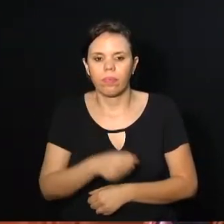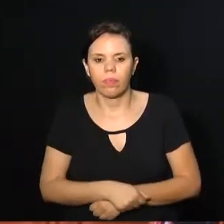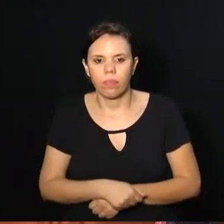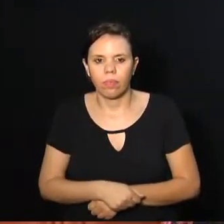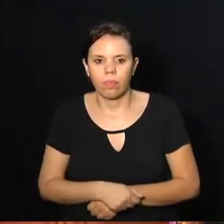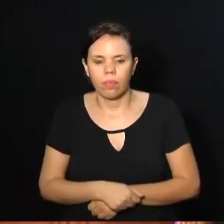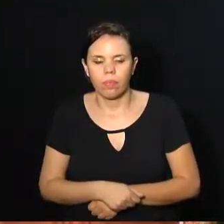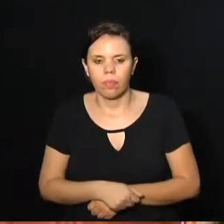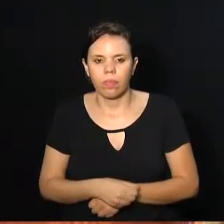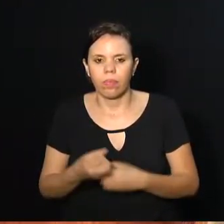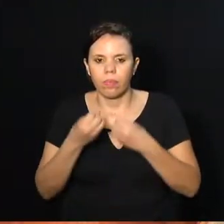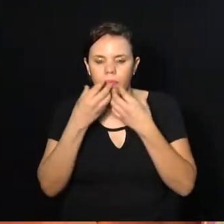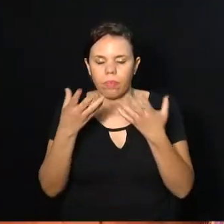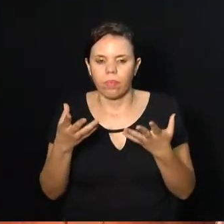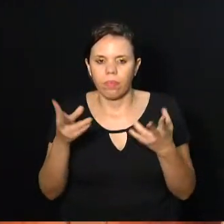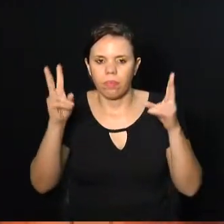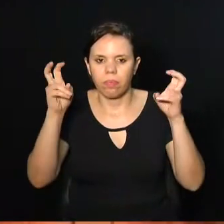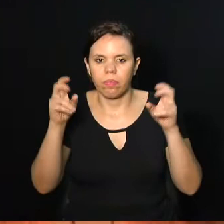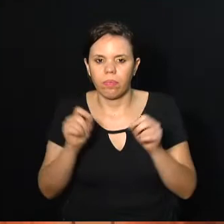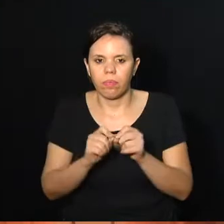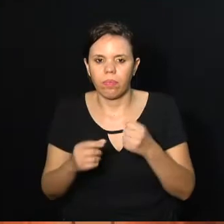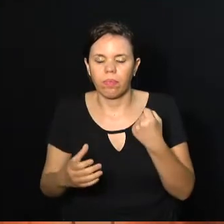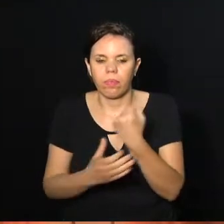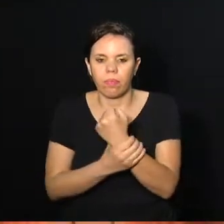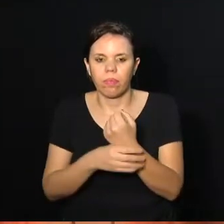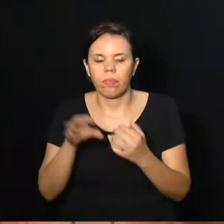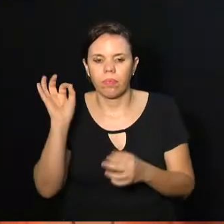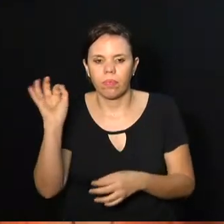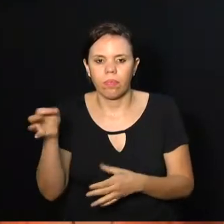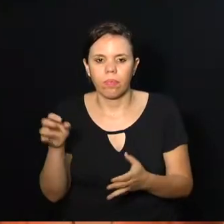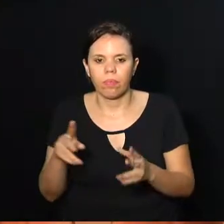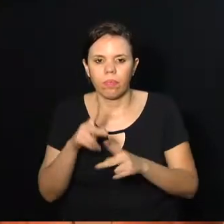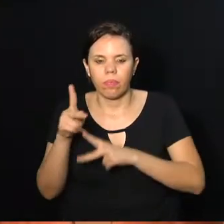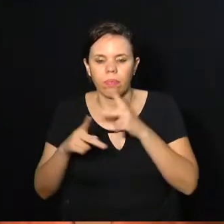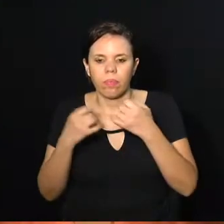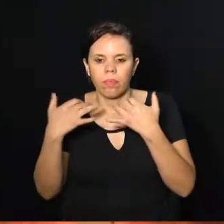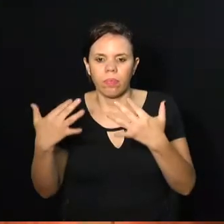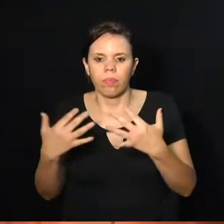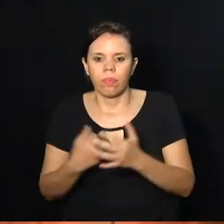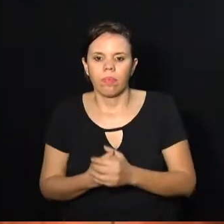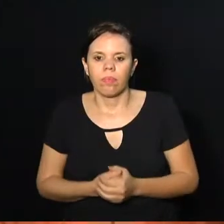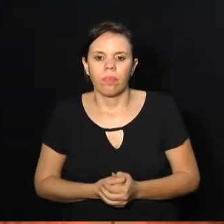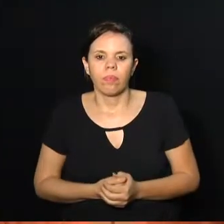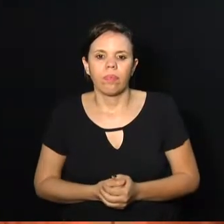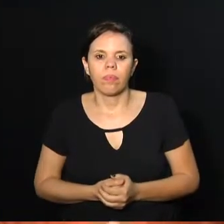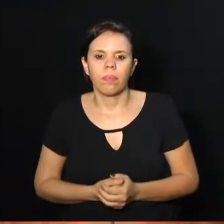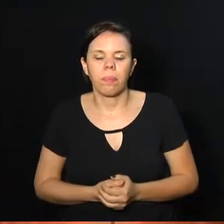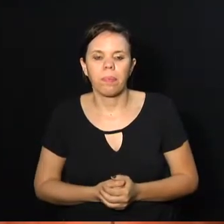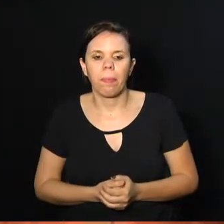e ela falou com muita propriedade e com toda certeza a população ela